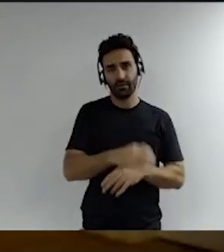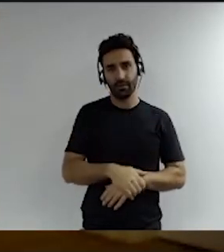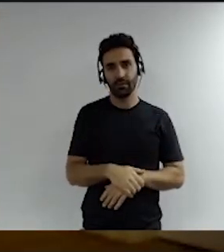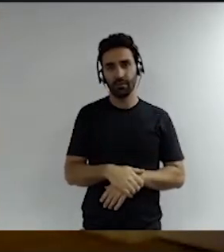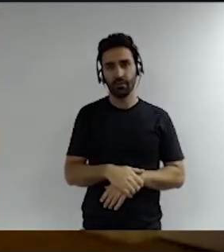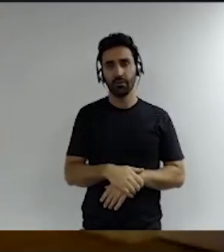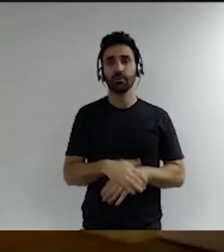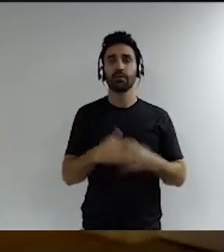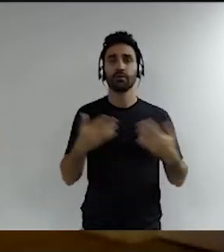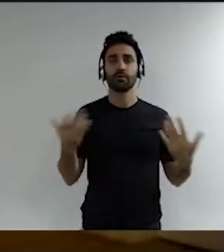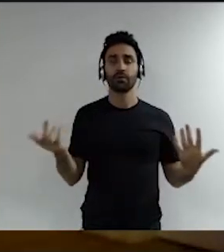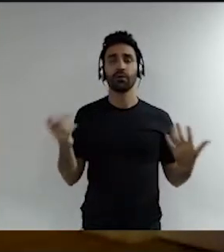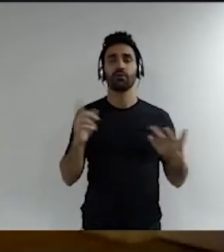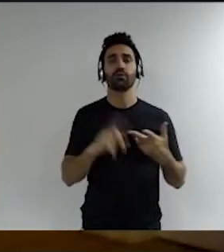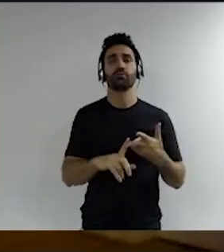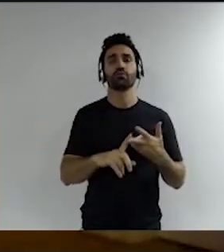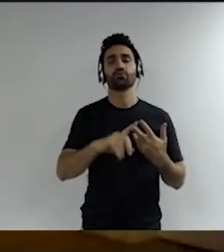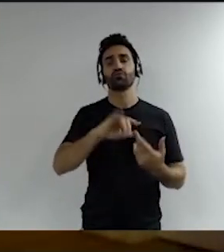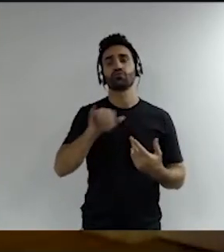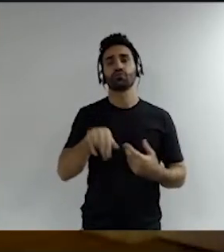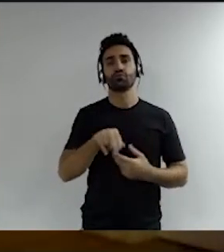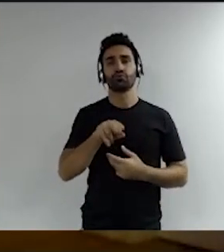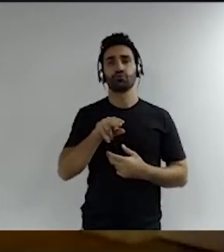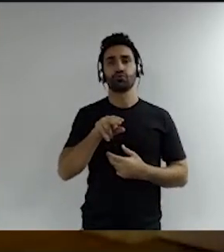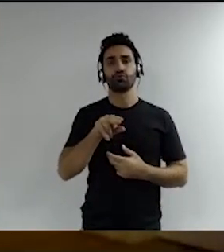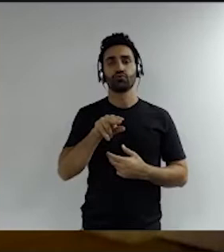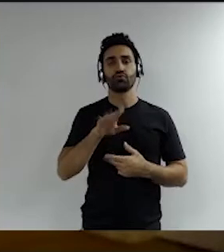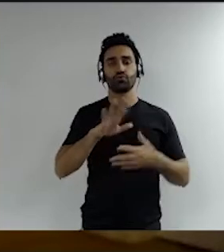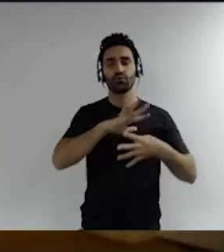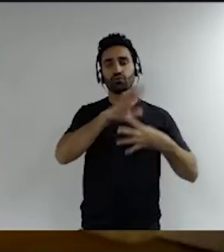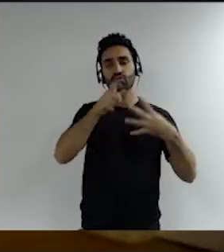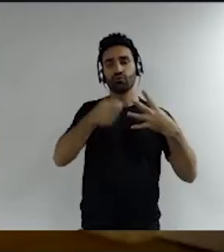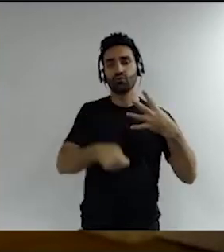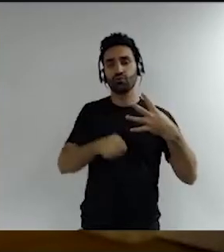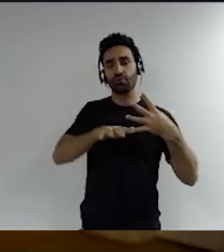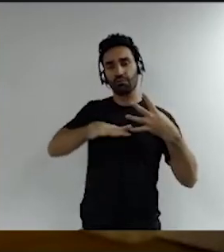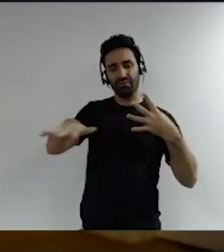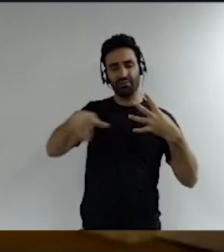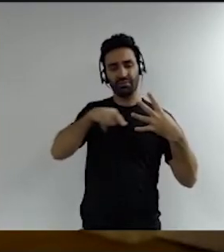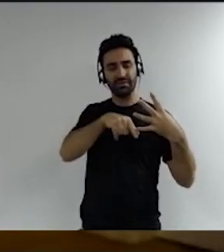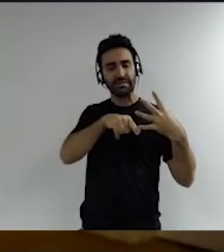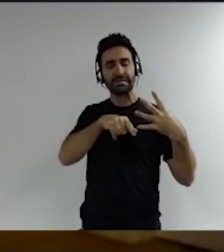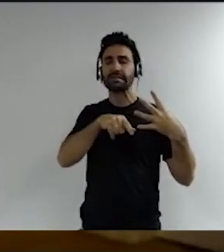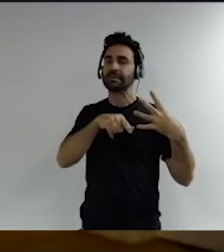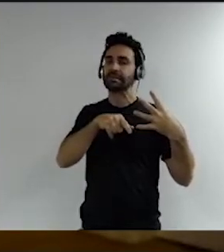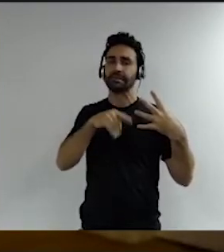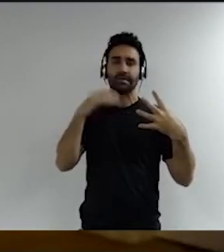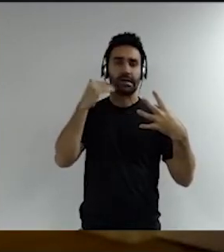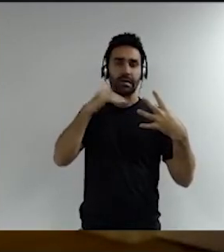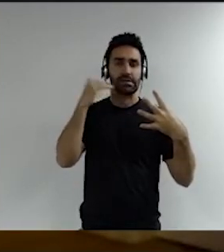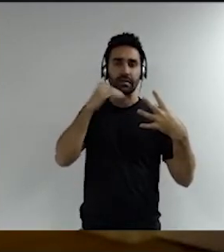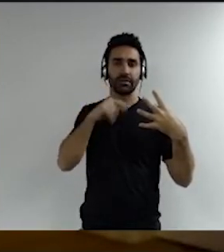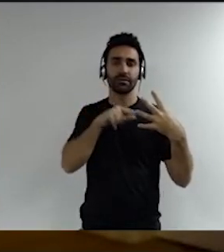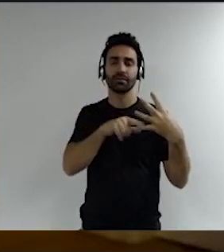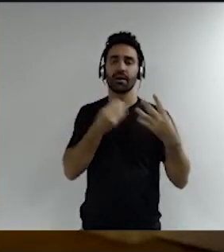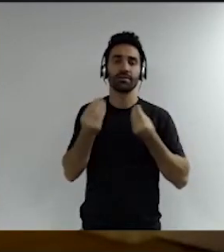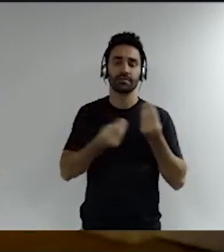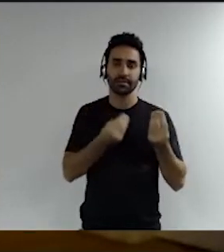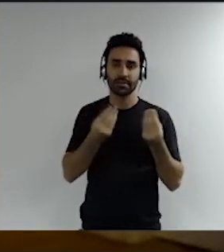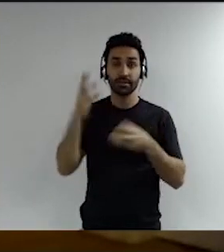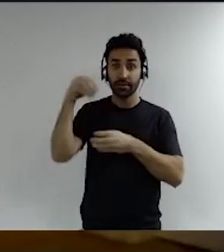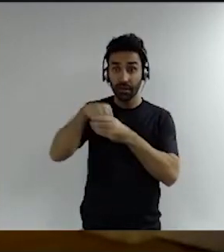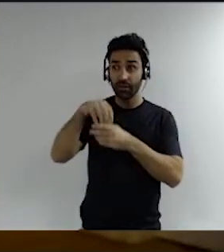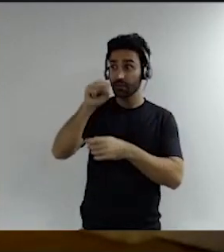Uma jurisprudência mal formulada ou mal construída num